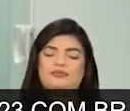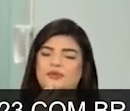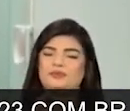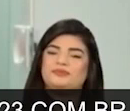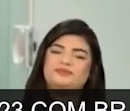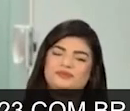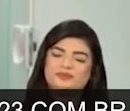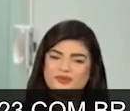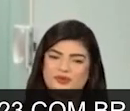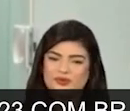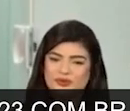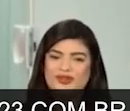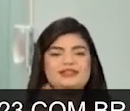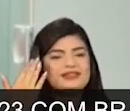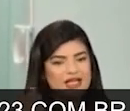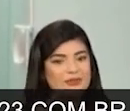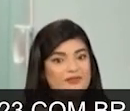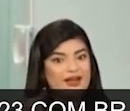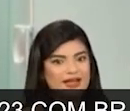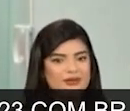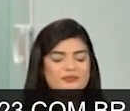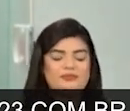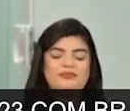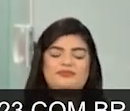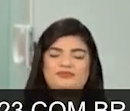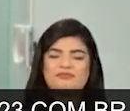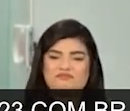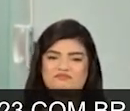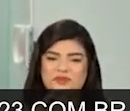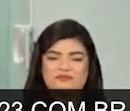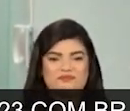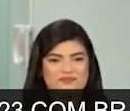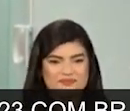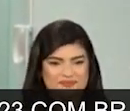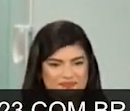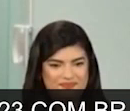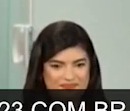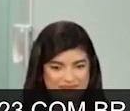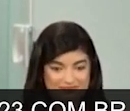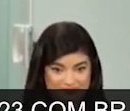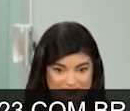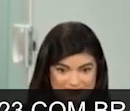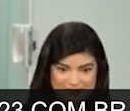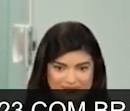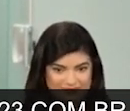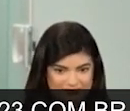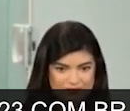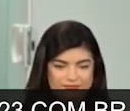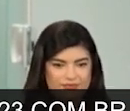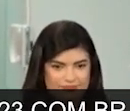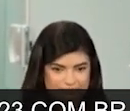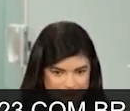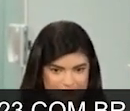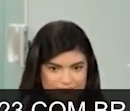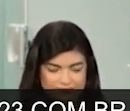nós sabemos que isso vai gerar muitos benefícios para os cadastrados aqui da rede, que são muitos. A rede